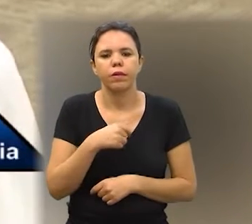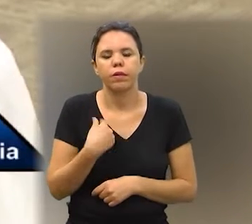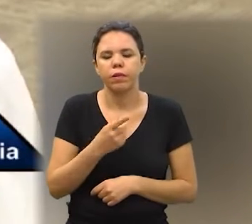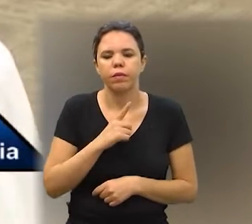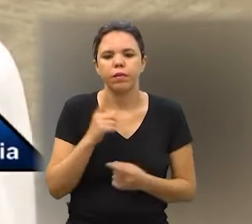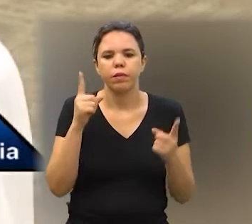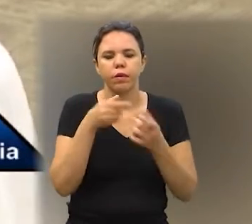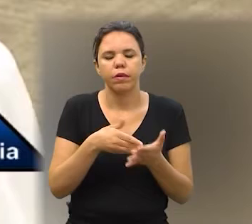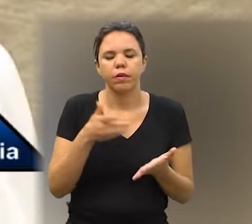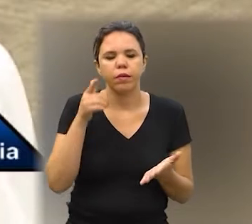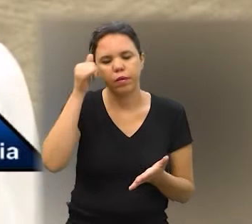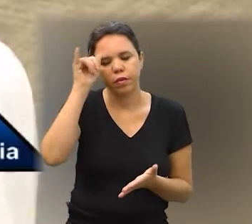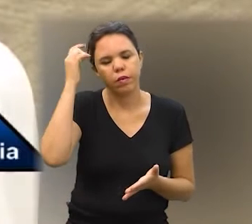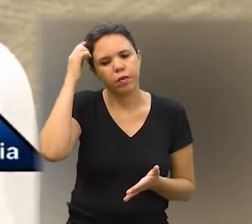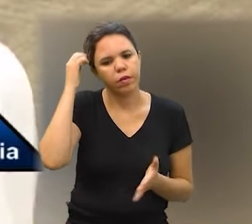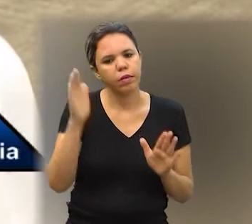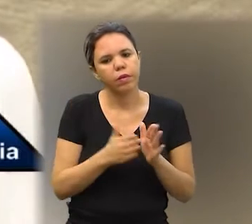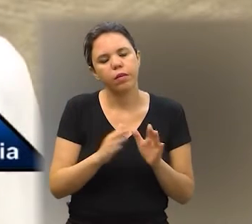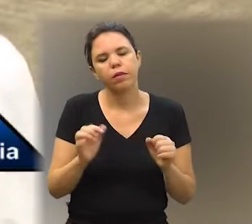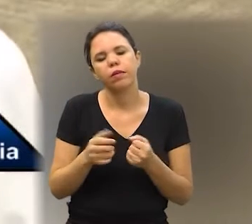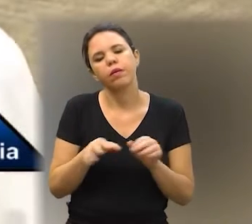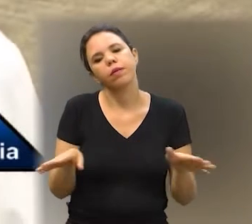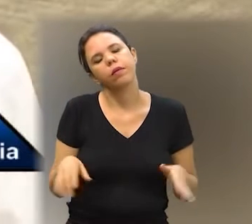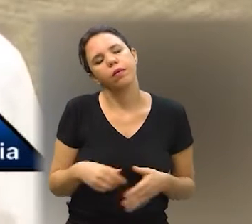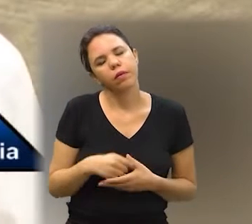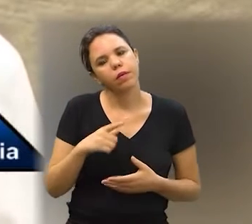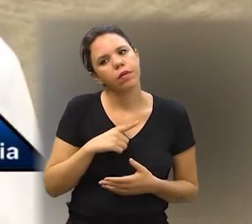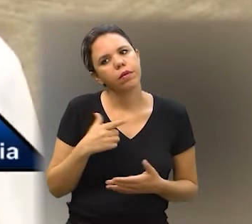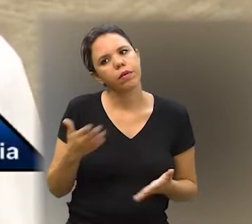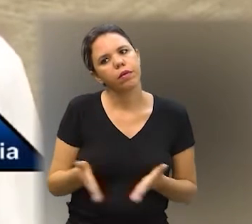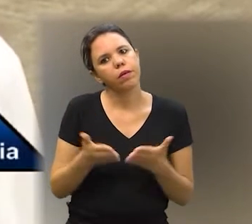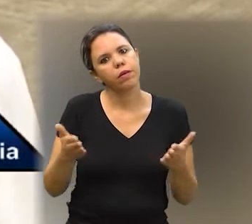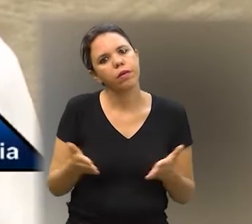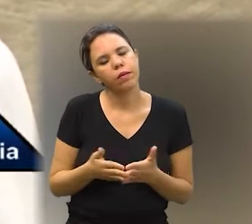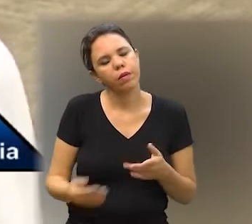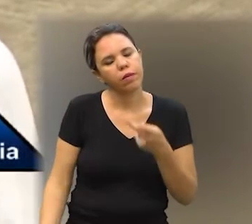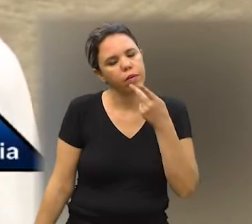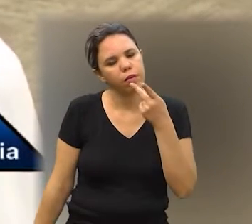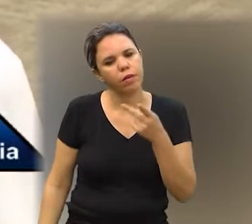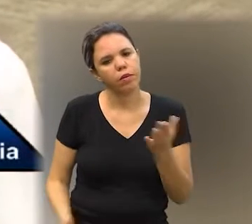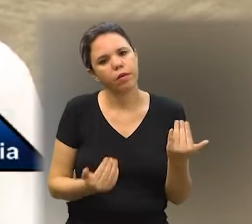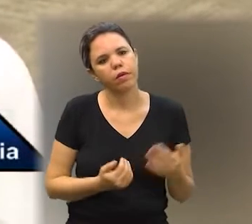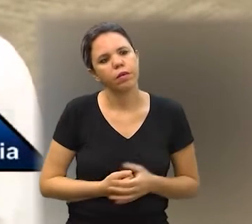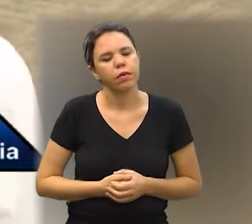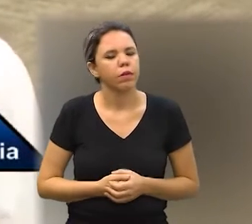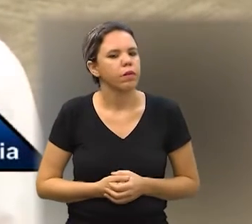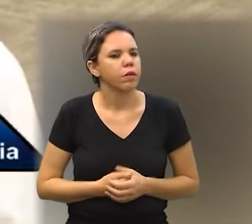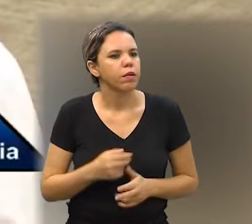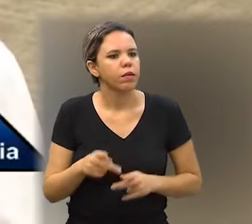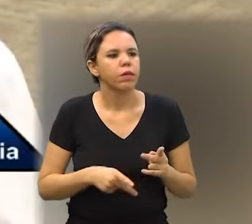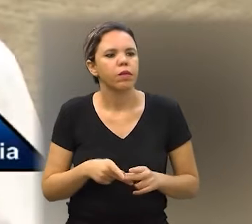né, que a gente está tendo muita dificuldade de combater também no período de pandemia. A gente tem uma desigualdade social quando a gente fala da juventude e